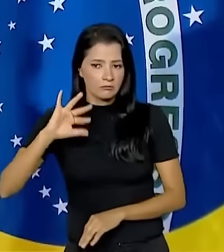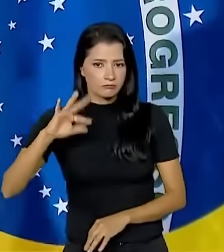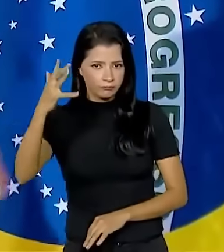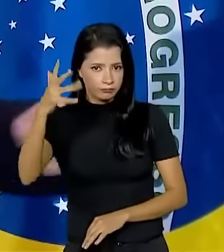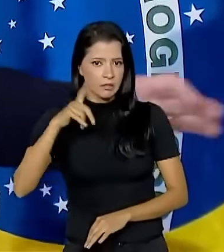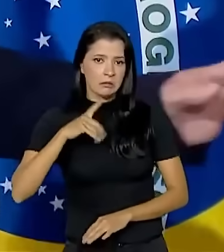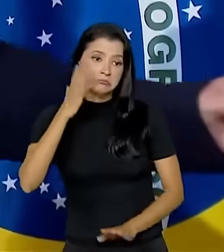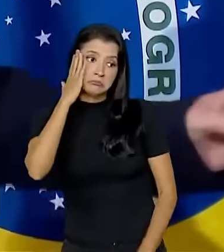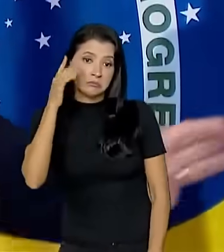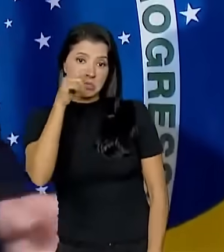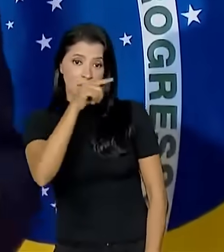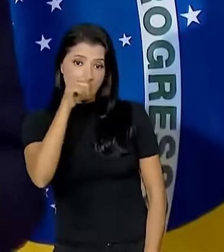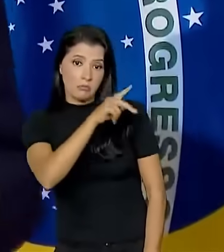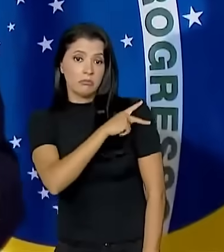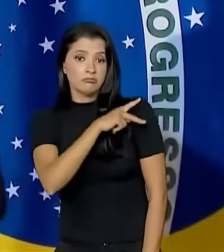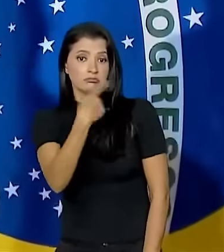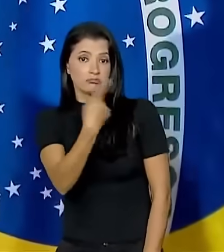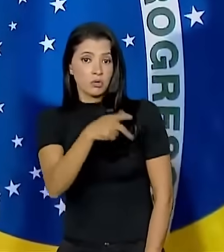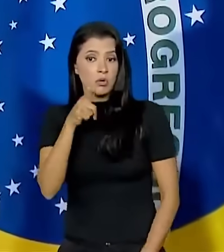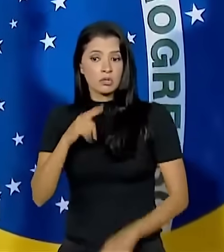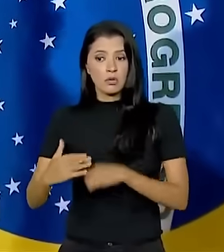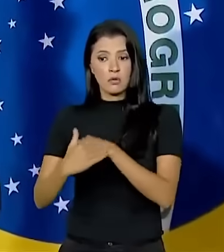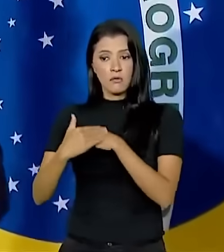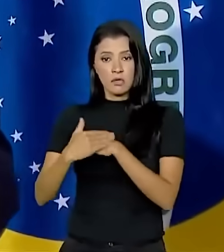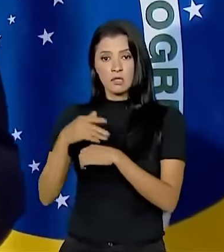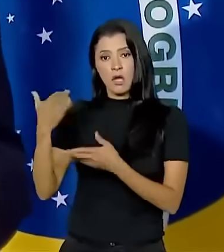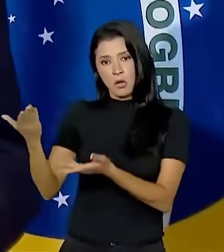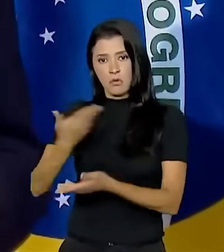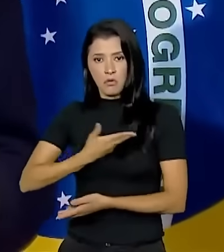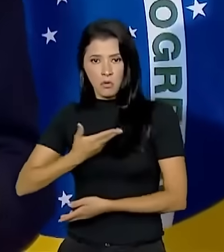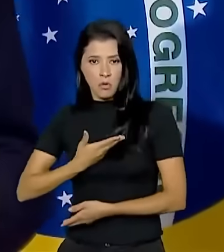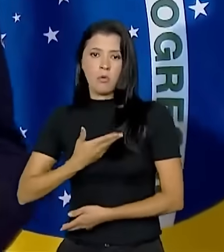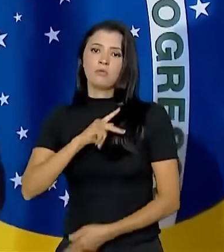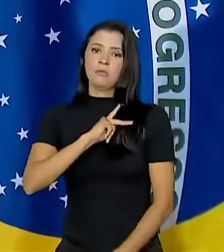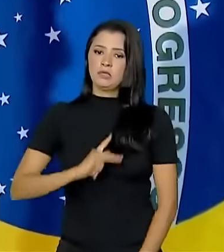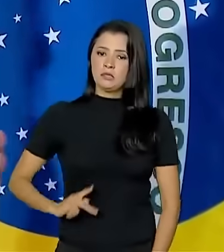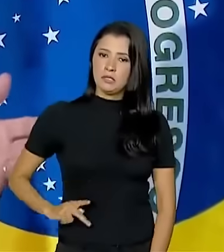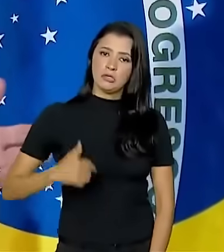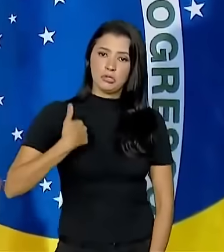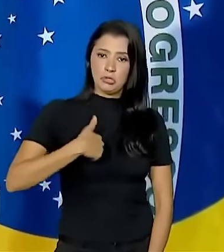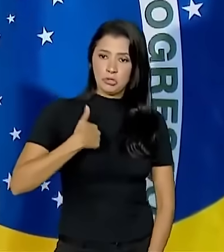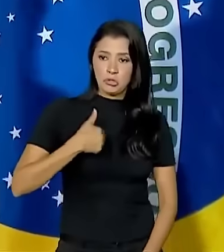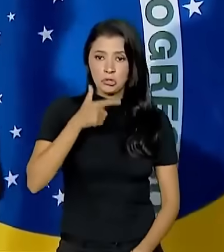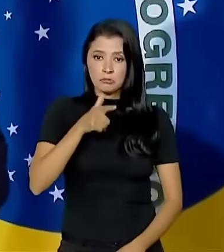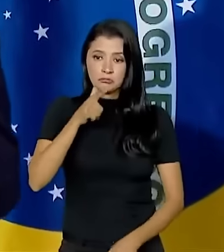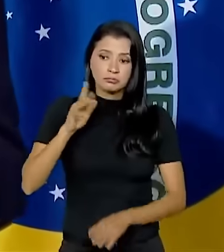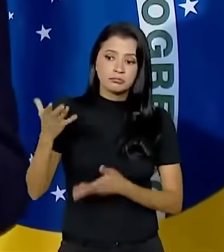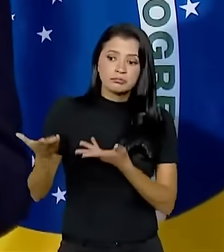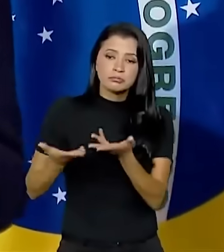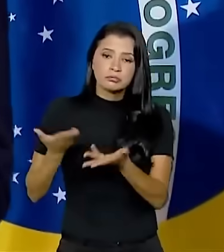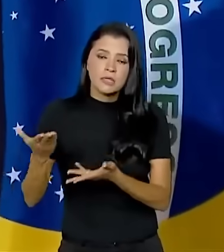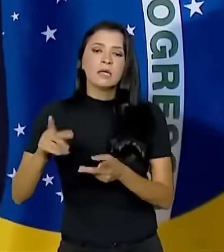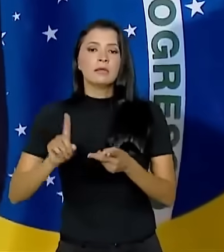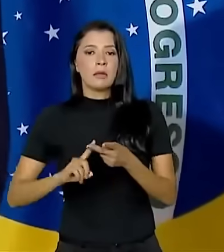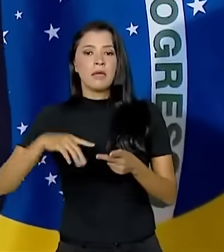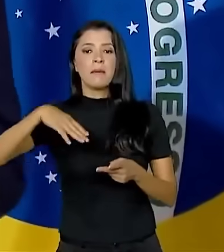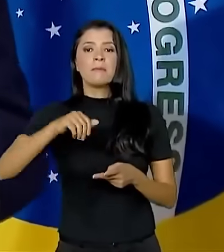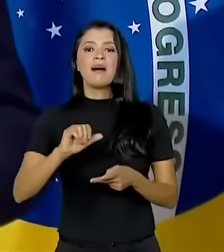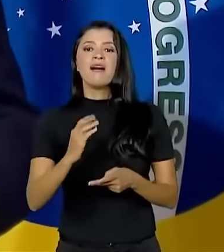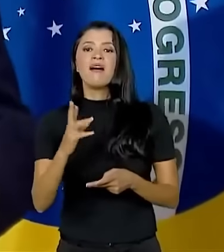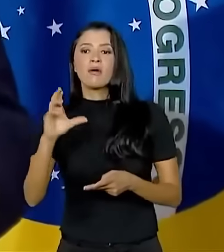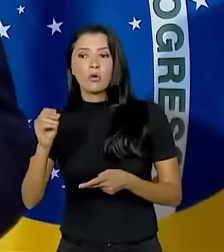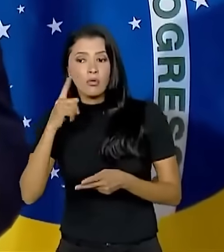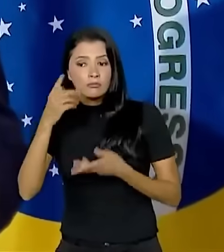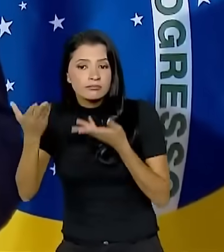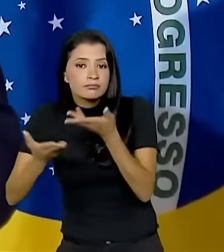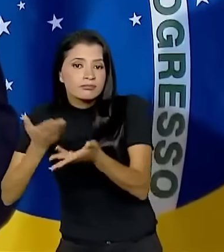Schultz consiga falar com o nosso companheiro presidente da Argentina, quem sabe consiga convencer o Macron ainda. E